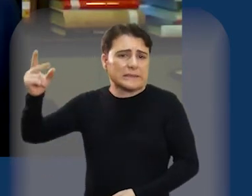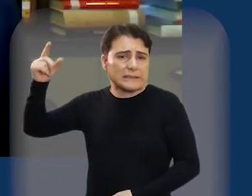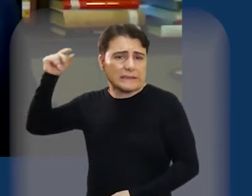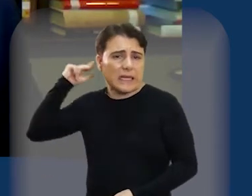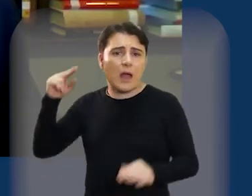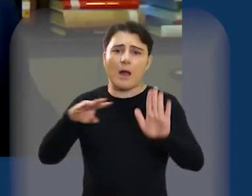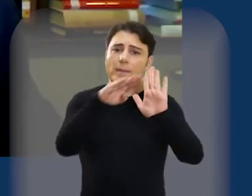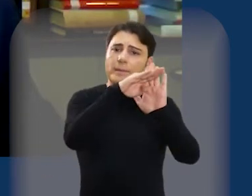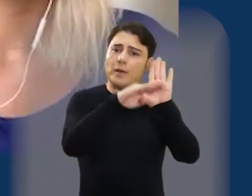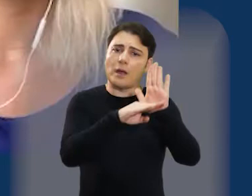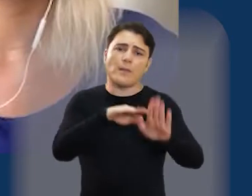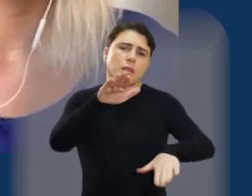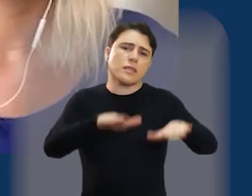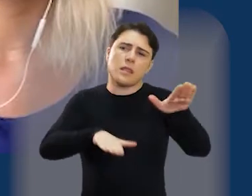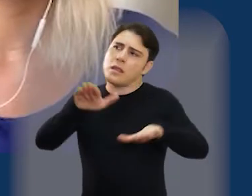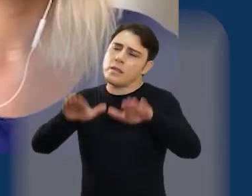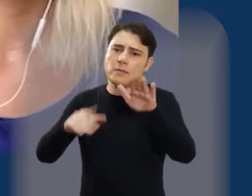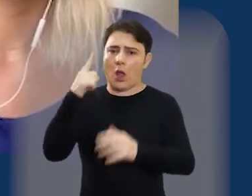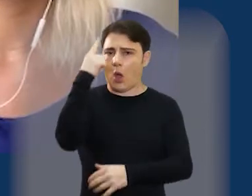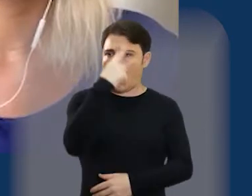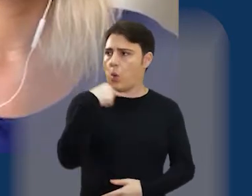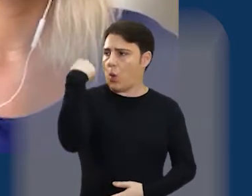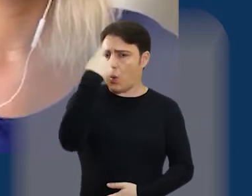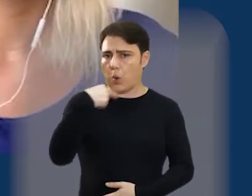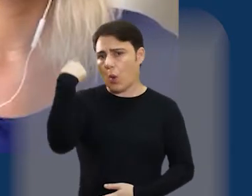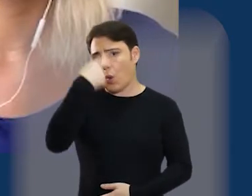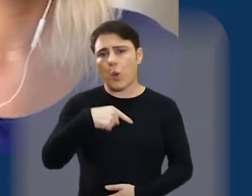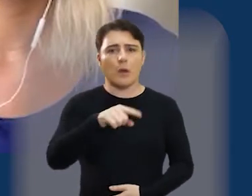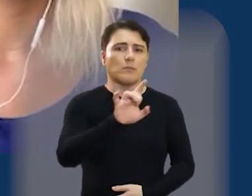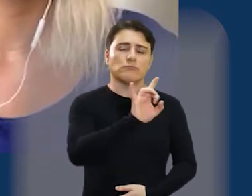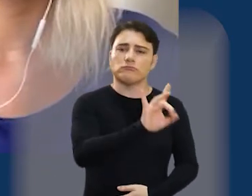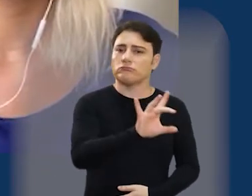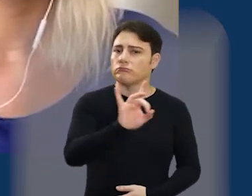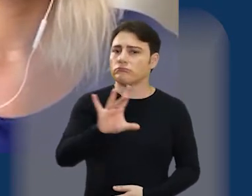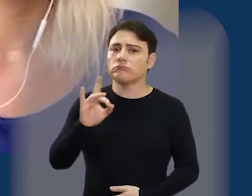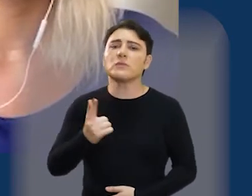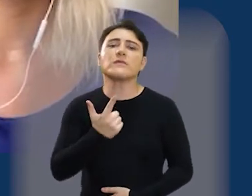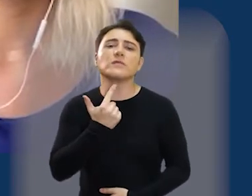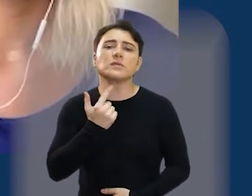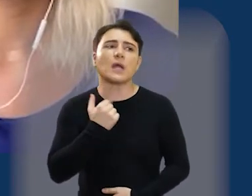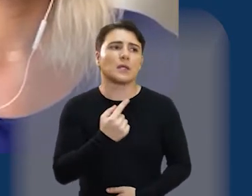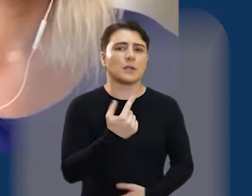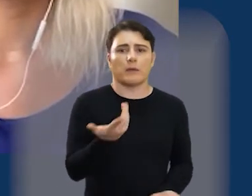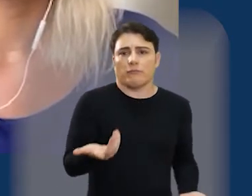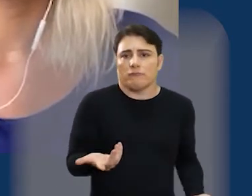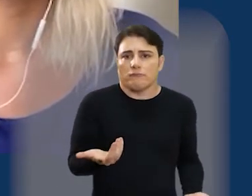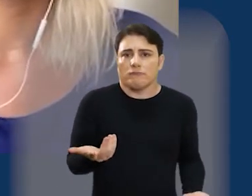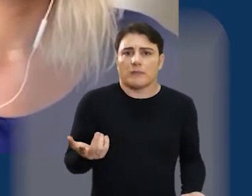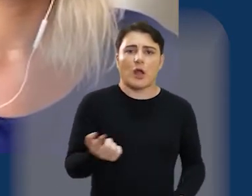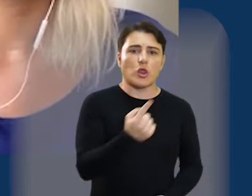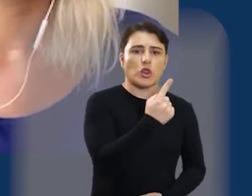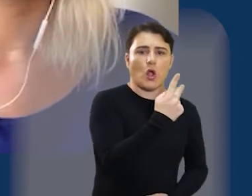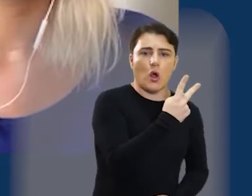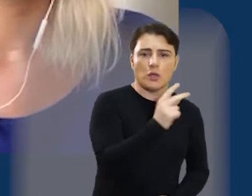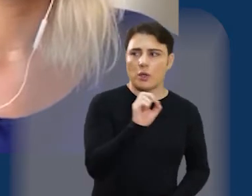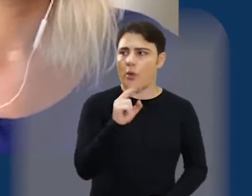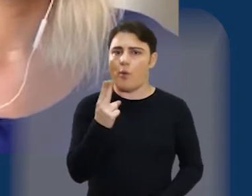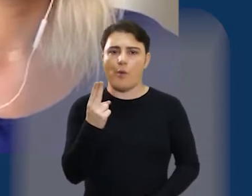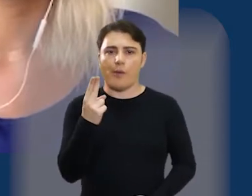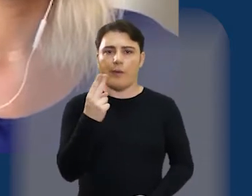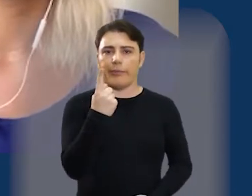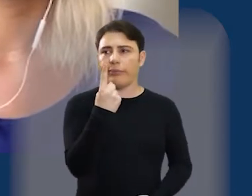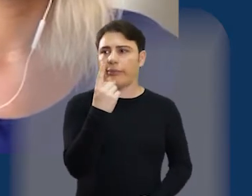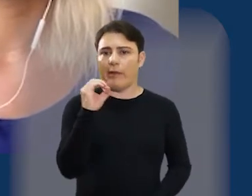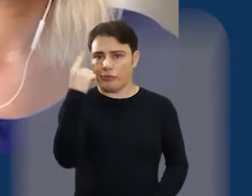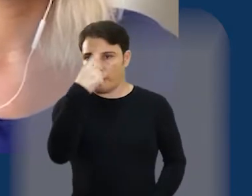e os protocolos, eles são variáveis, porque depende muito do próprio paciente. Alguns preferem ficar em